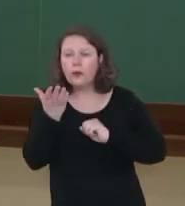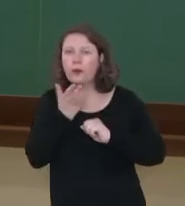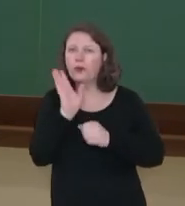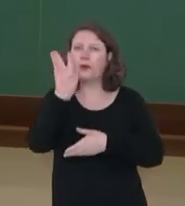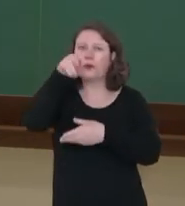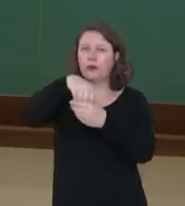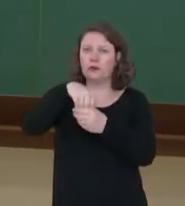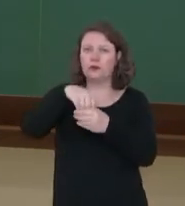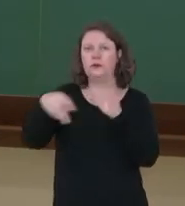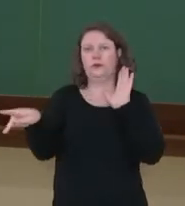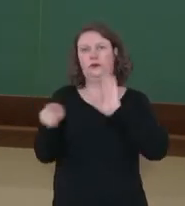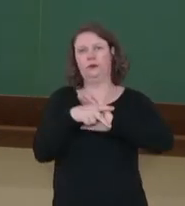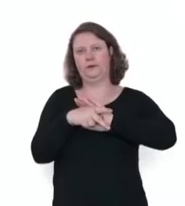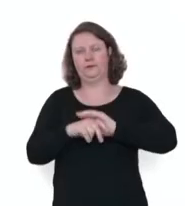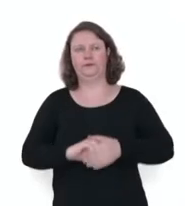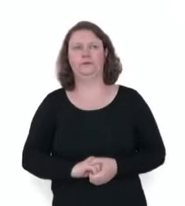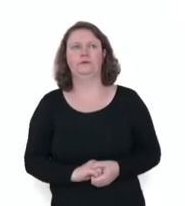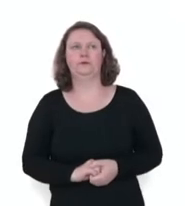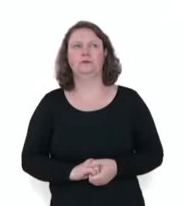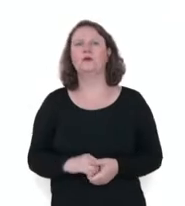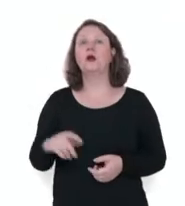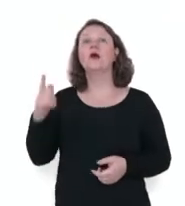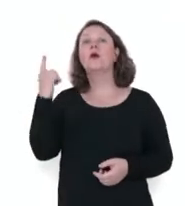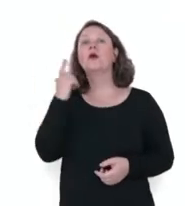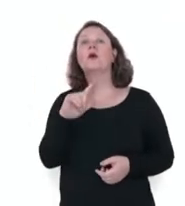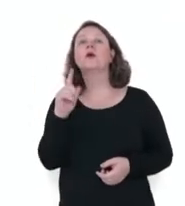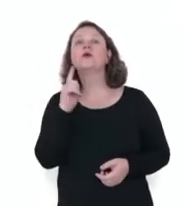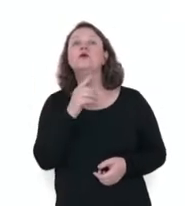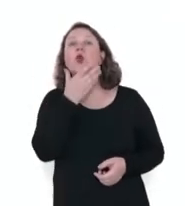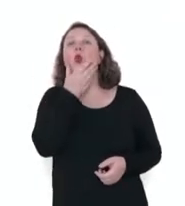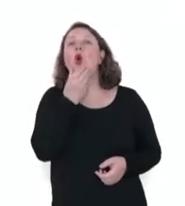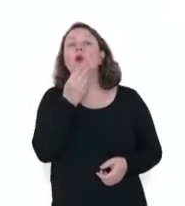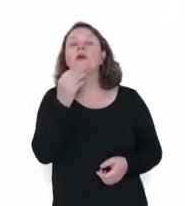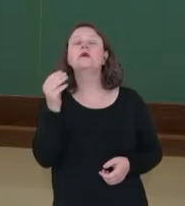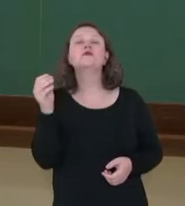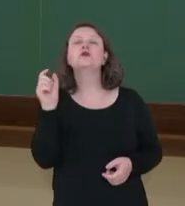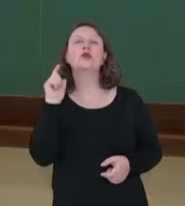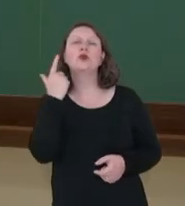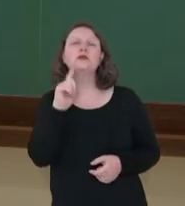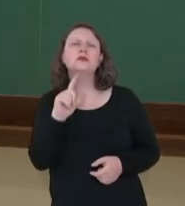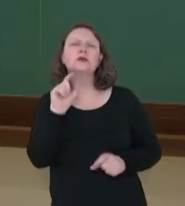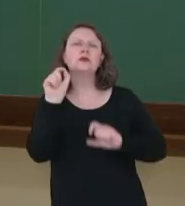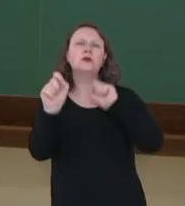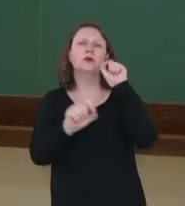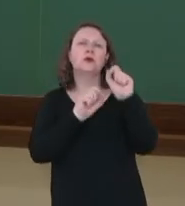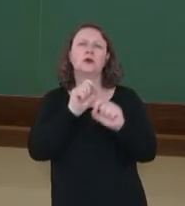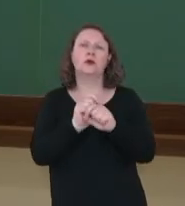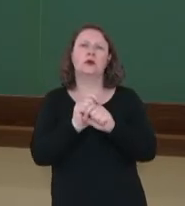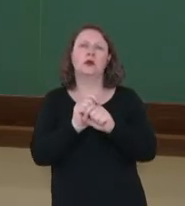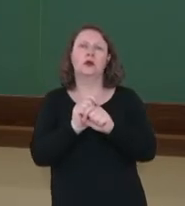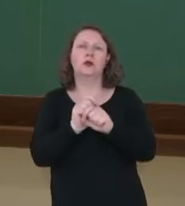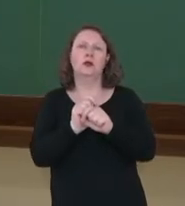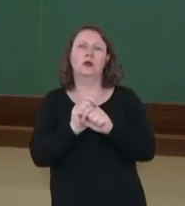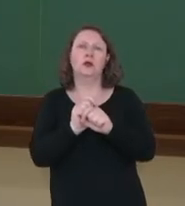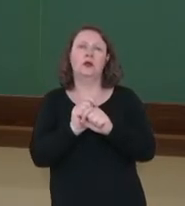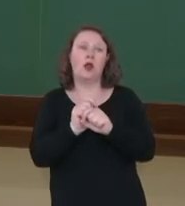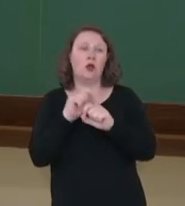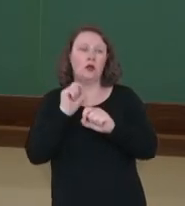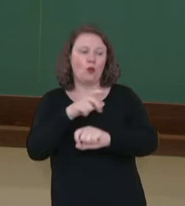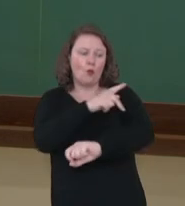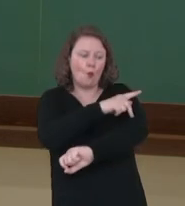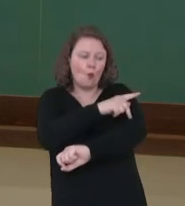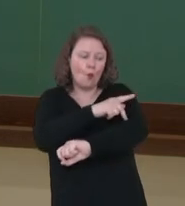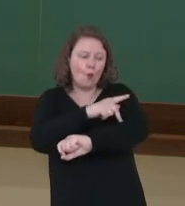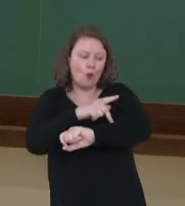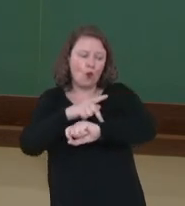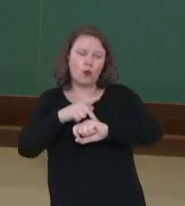dessa forma, Mendel obtinha o quê? Uma coisa que ele chamava de linhagens puras. E aí, por quê?